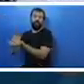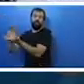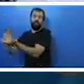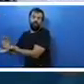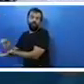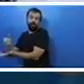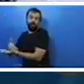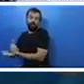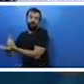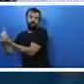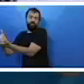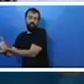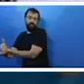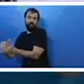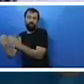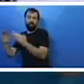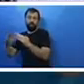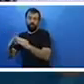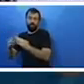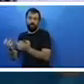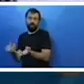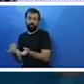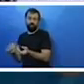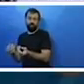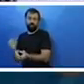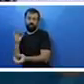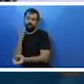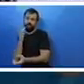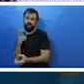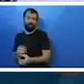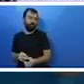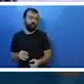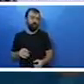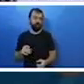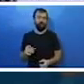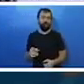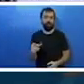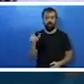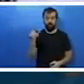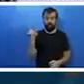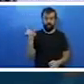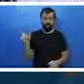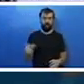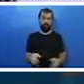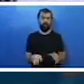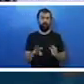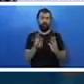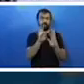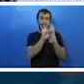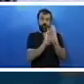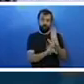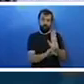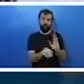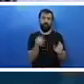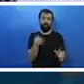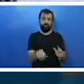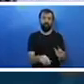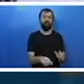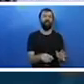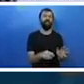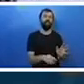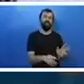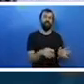Pessoal, esse texto eu não vou ler agora. Vocês têm que fazer essa leitura individual, com muita atenção,